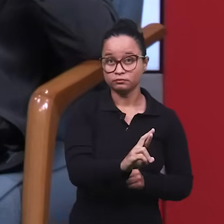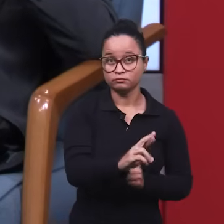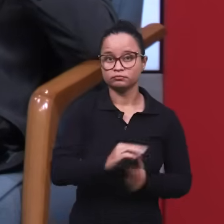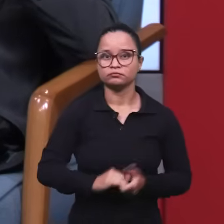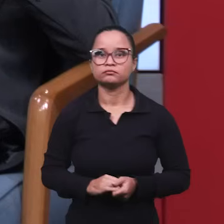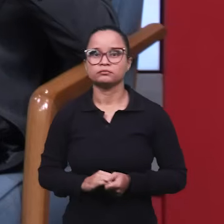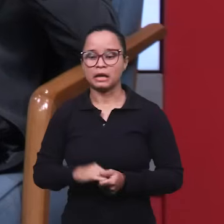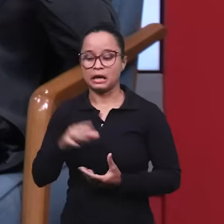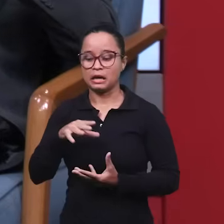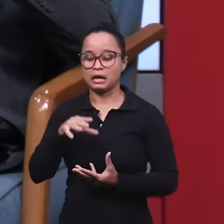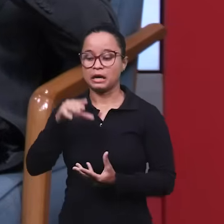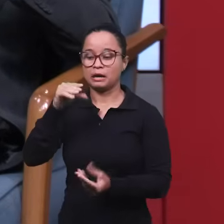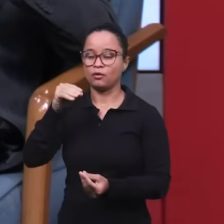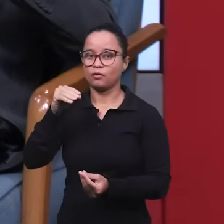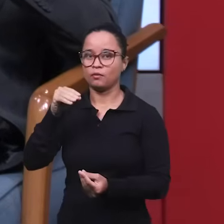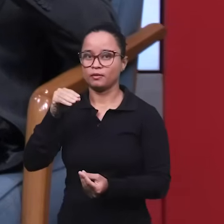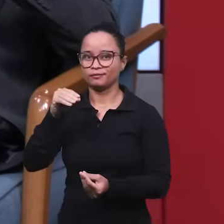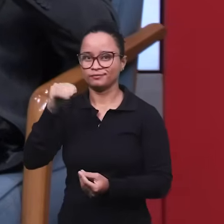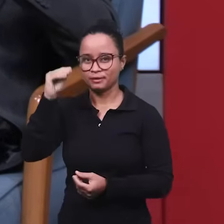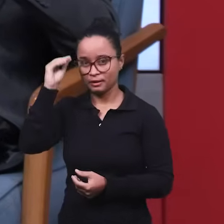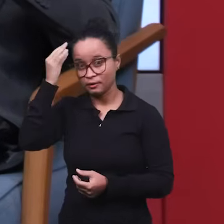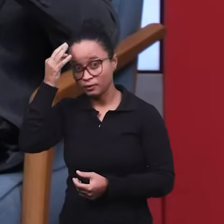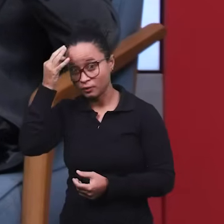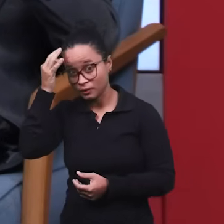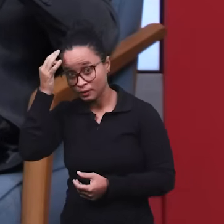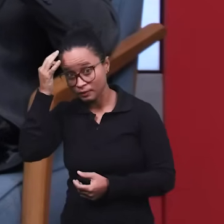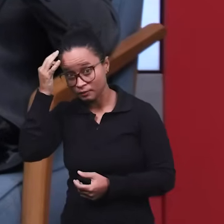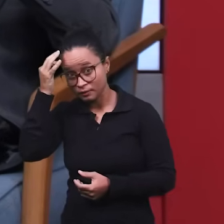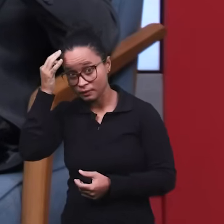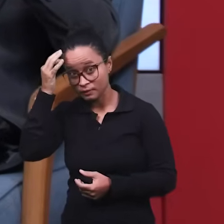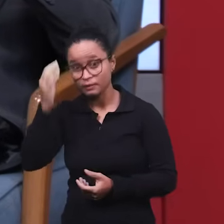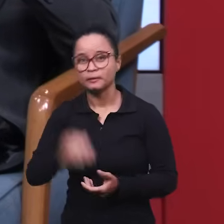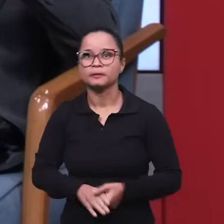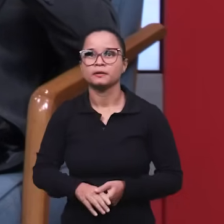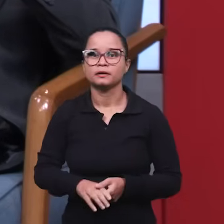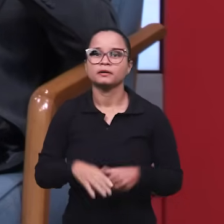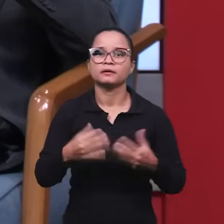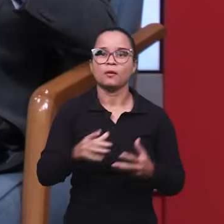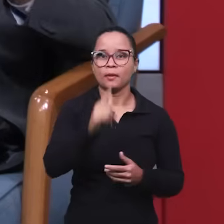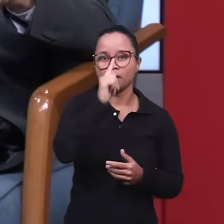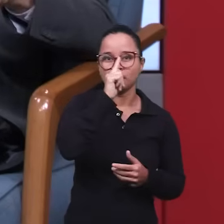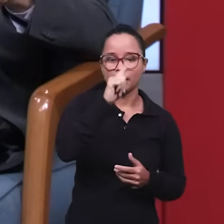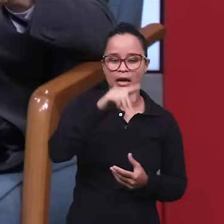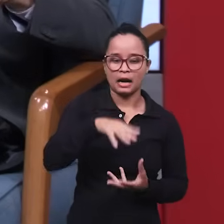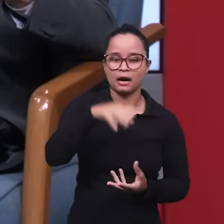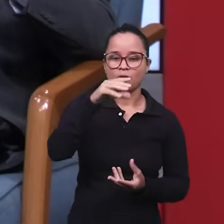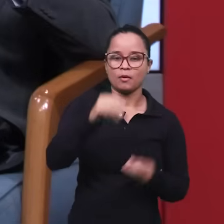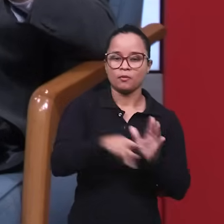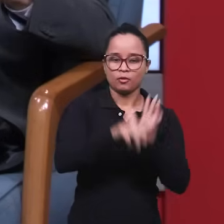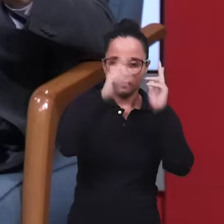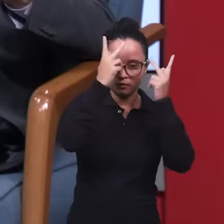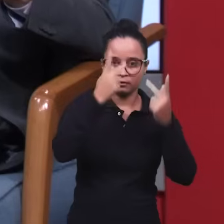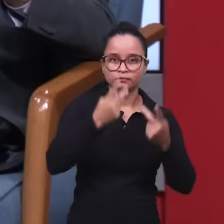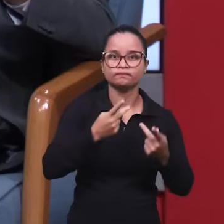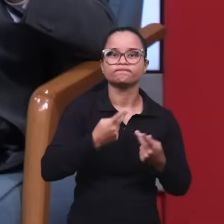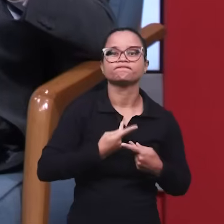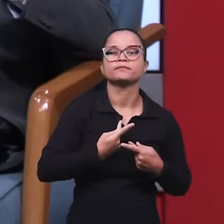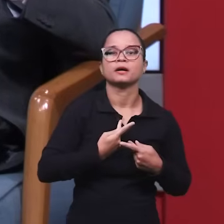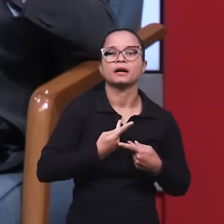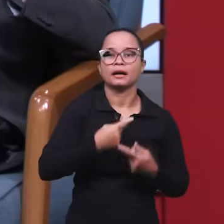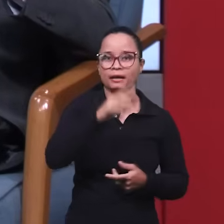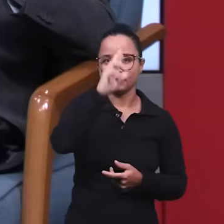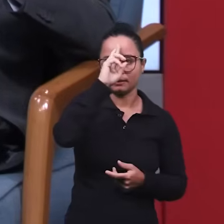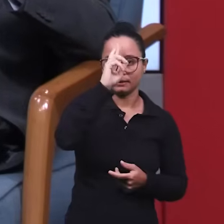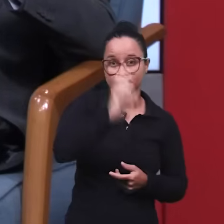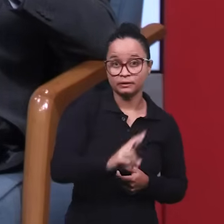Razão, alma e espírito. Para os gregos, alma era aquilo que provém do homem. Razão,